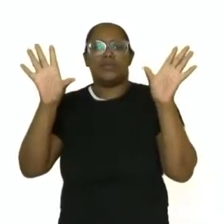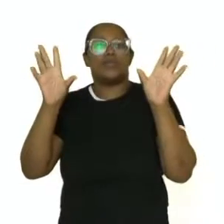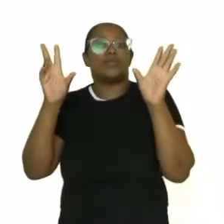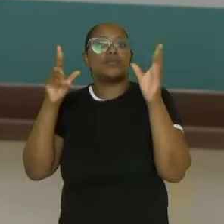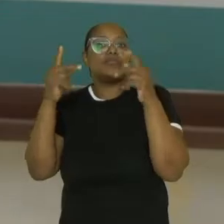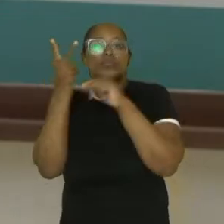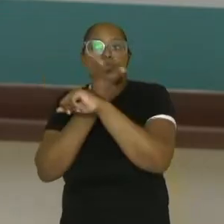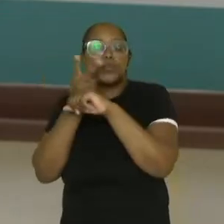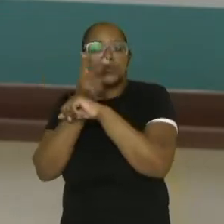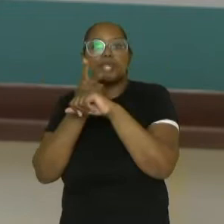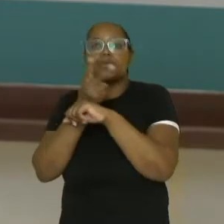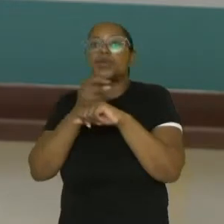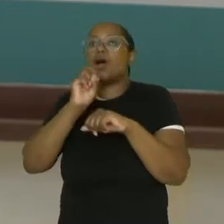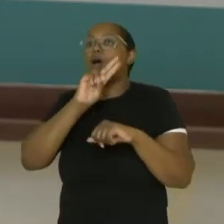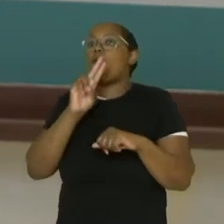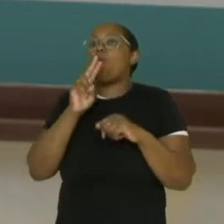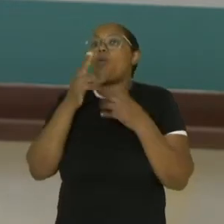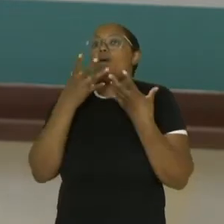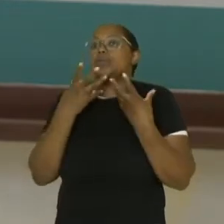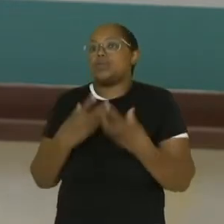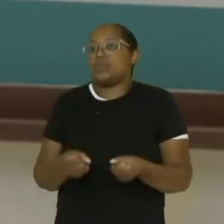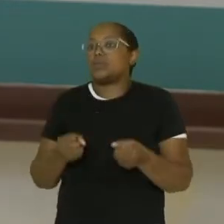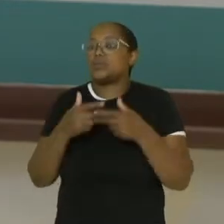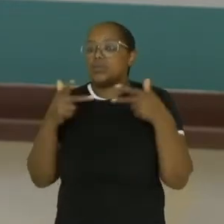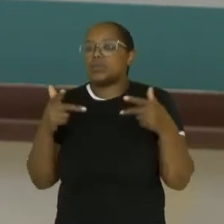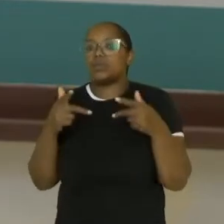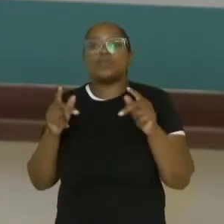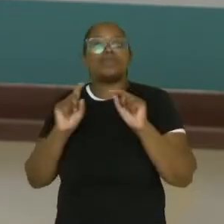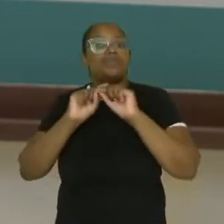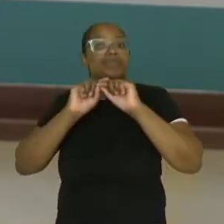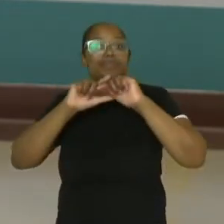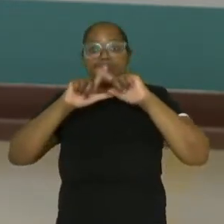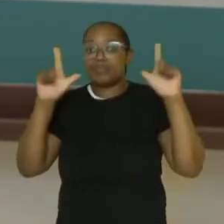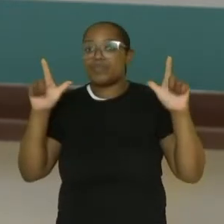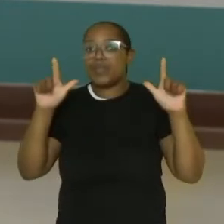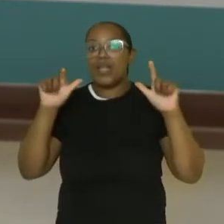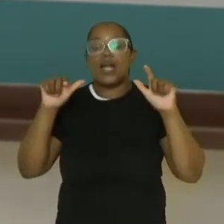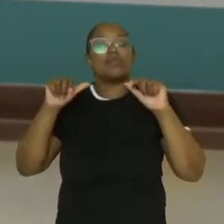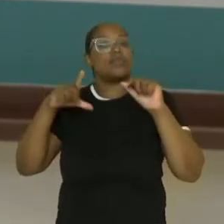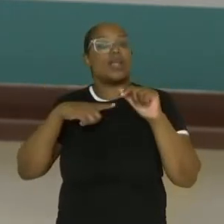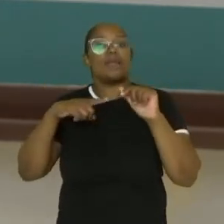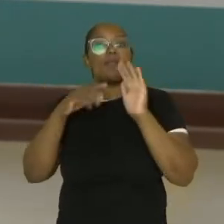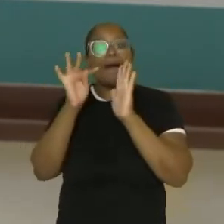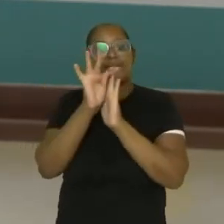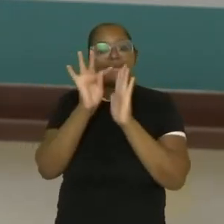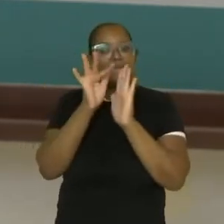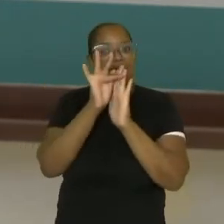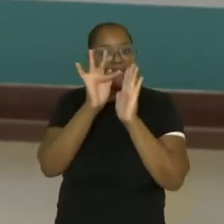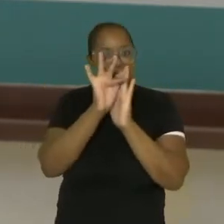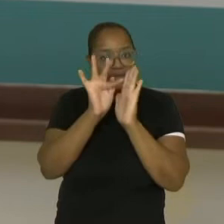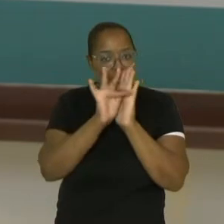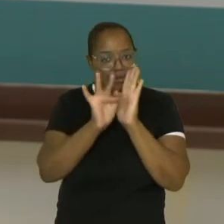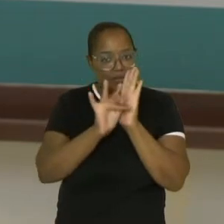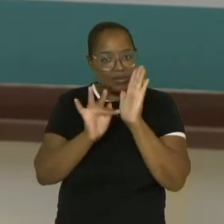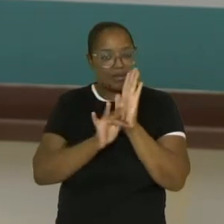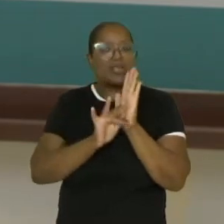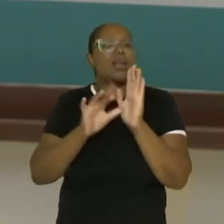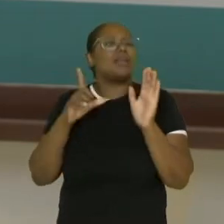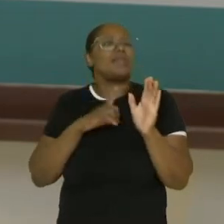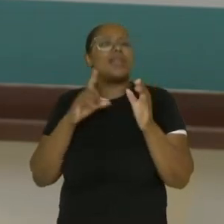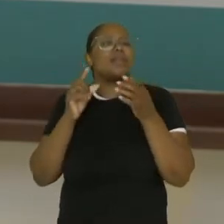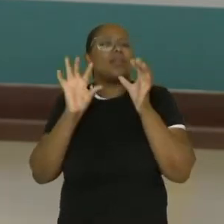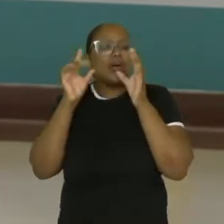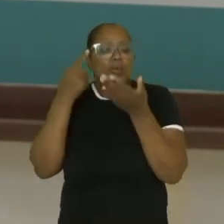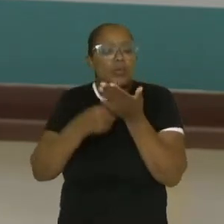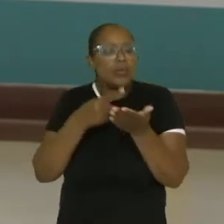procura. Isso, logicamente, destacado ao redor em termos de fases. E essas fases, elas vão fazer uma